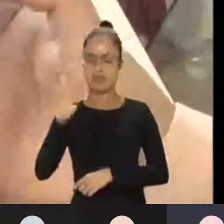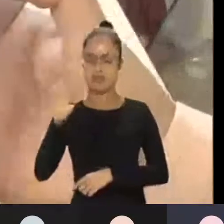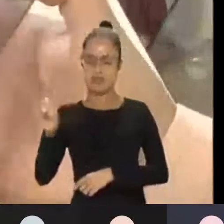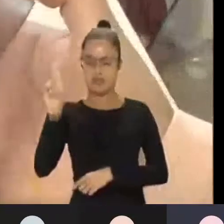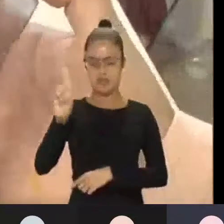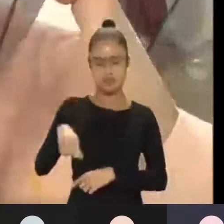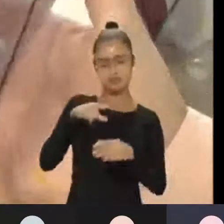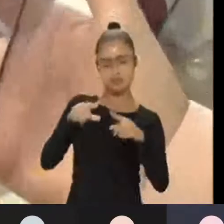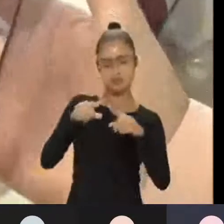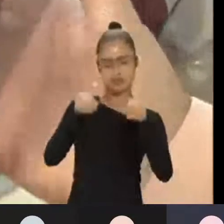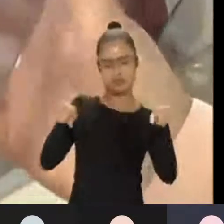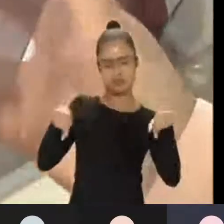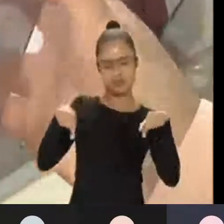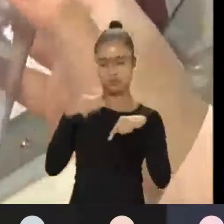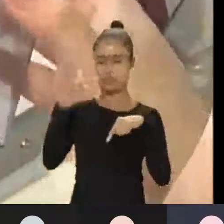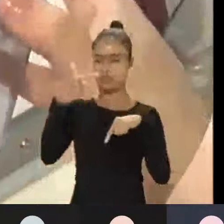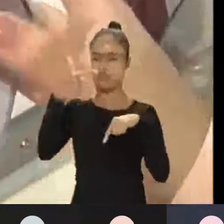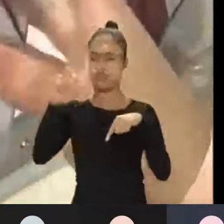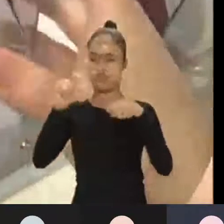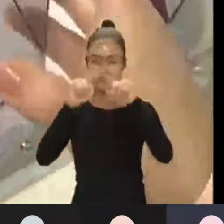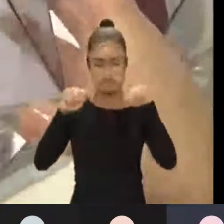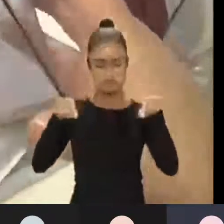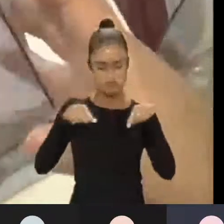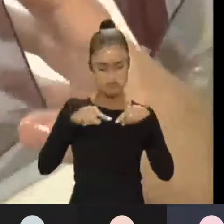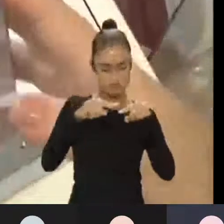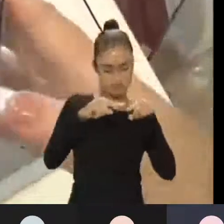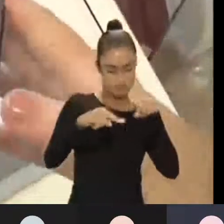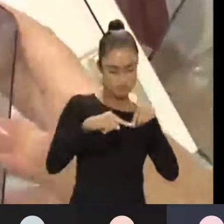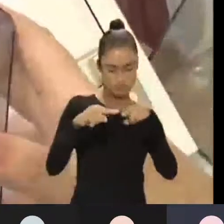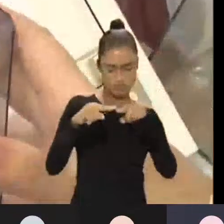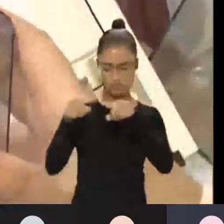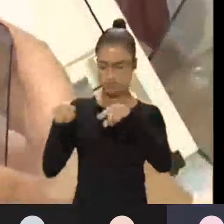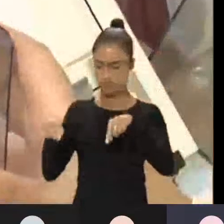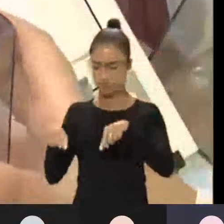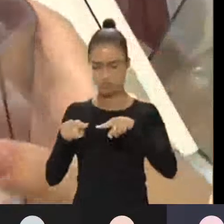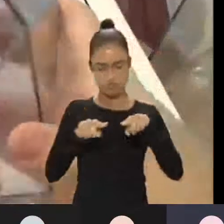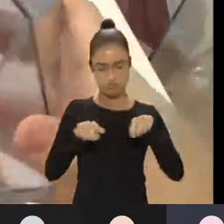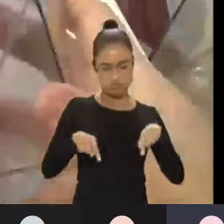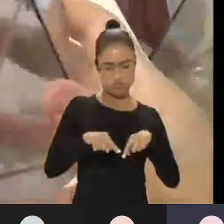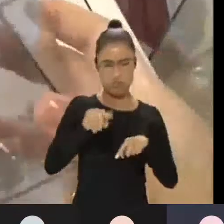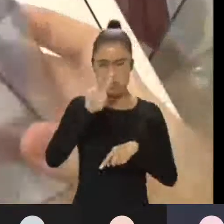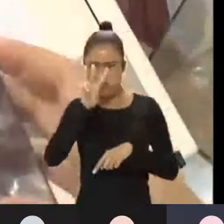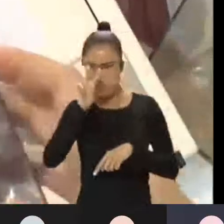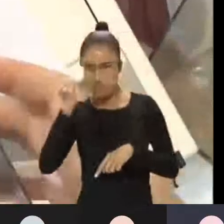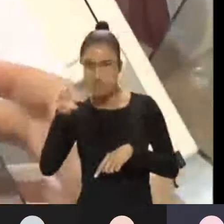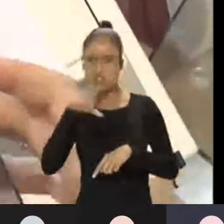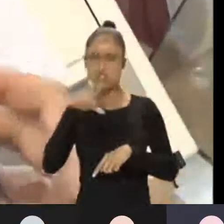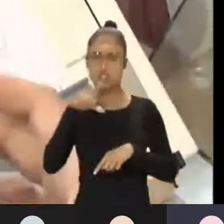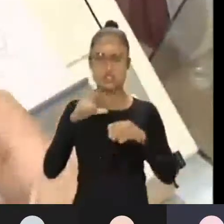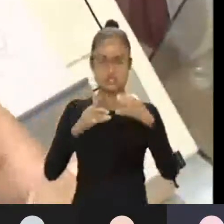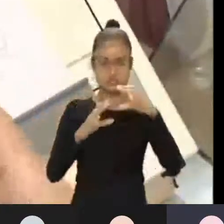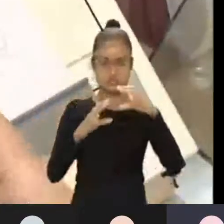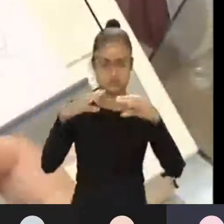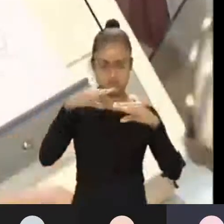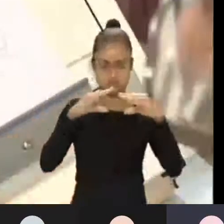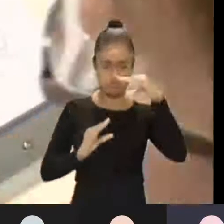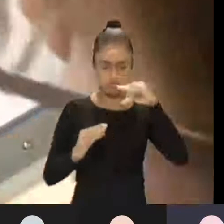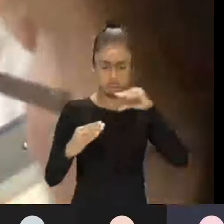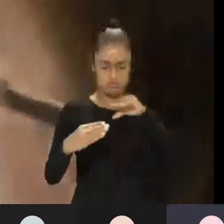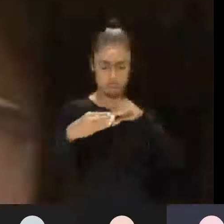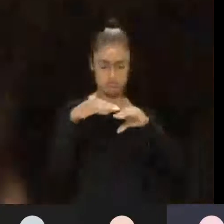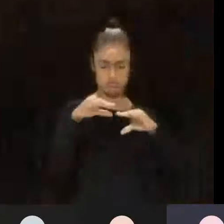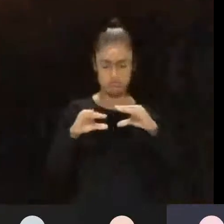que tem 20 faces triangulares, todas as 20 faces compostas por triângulo. Existem muitos outros tipos de